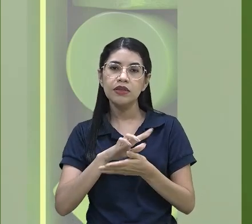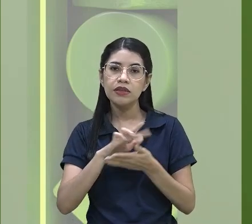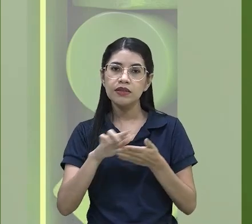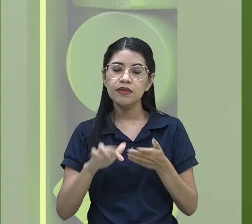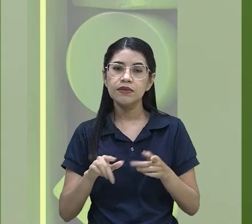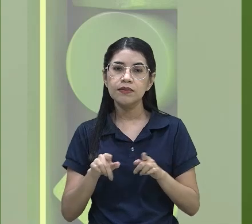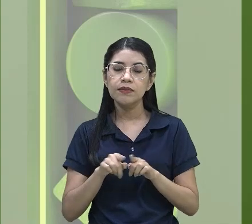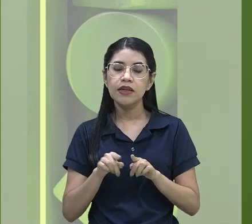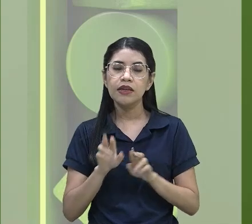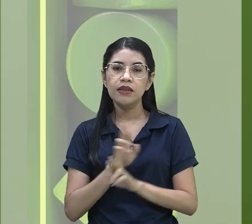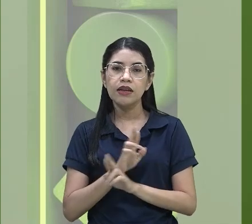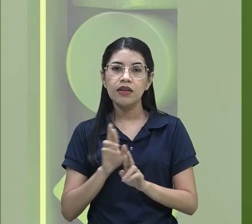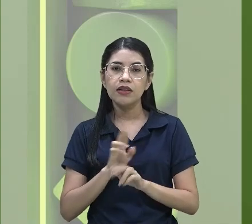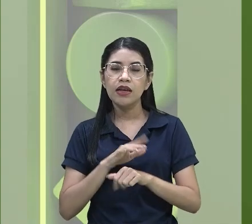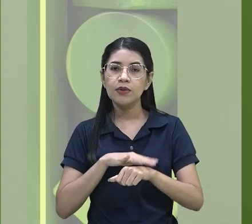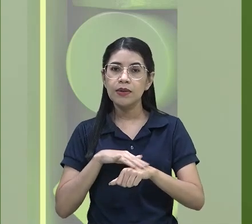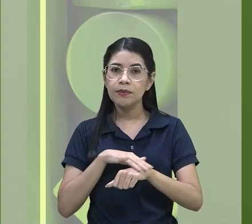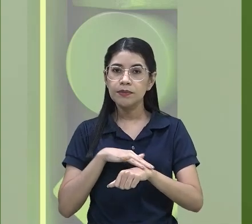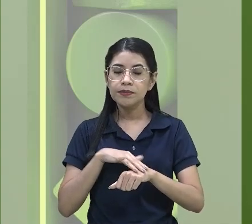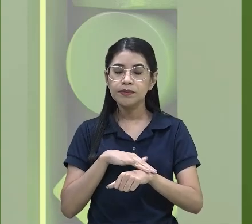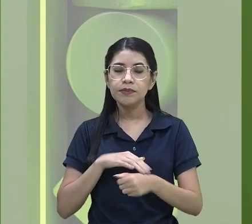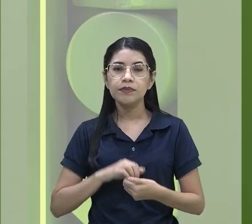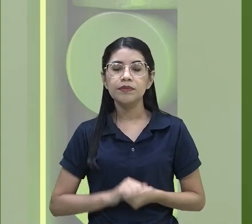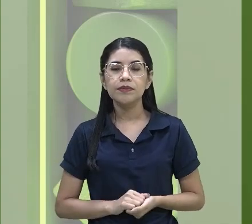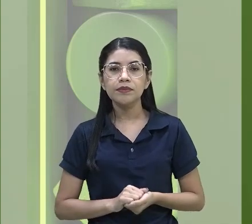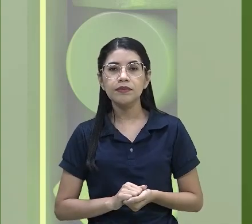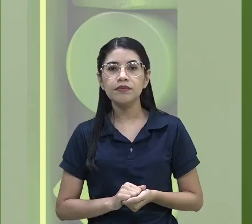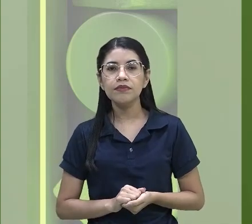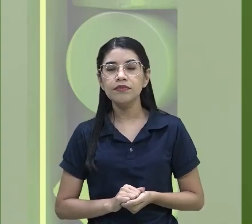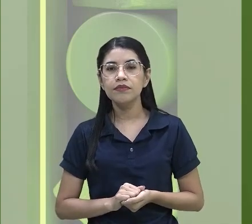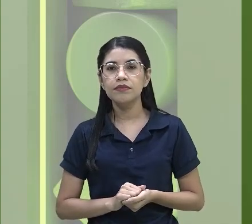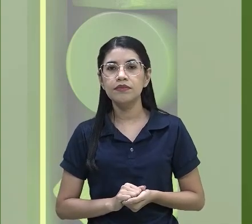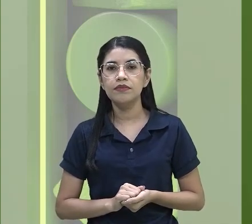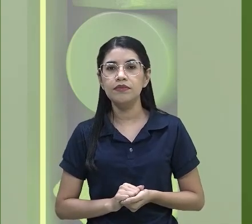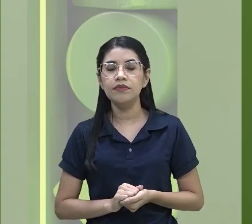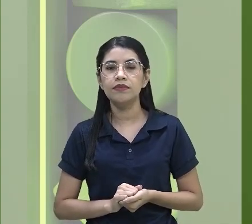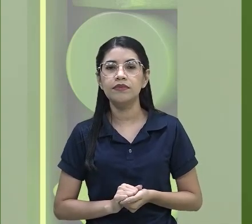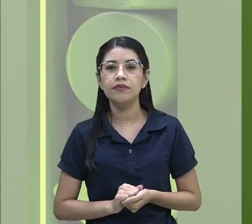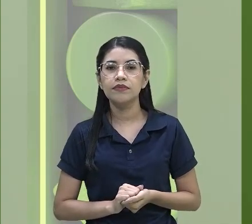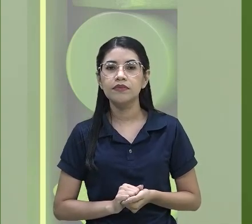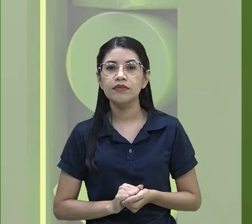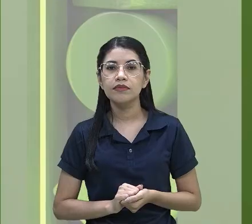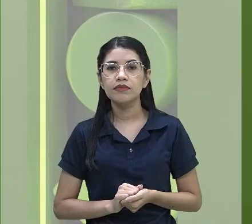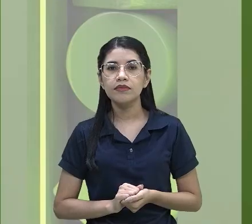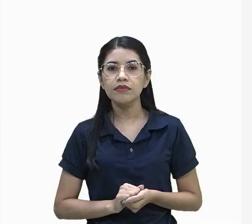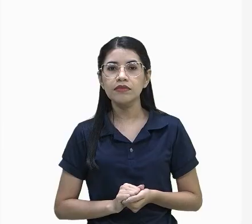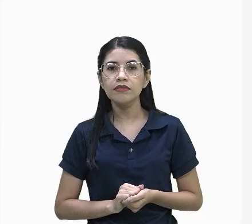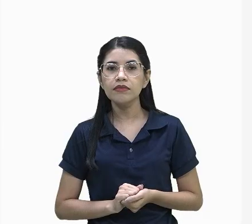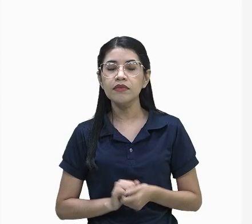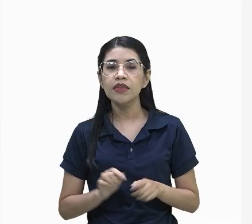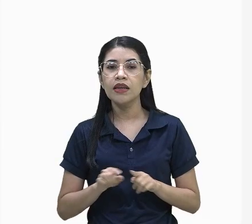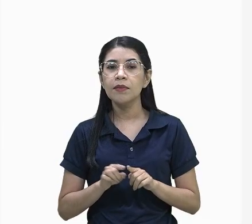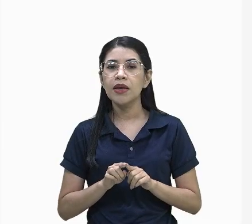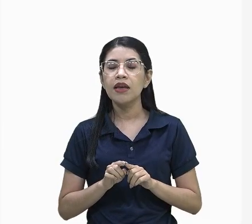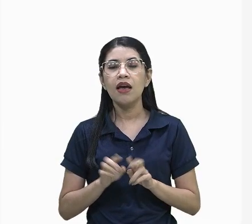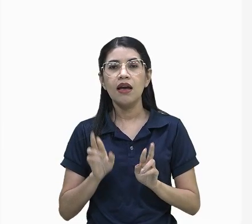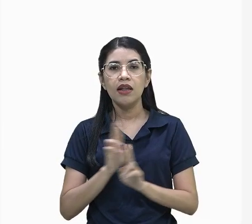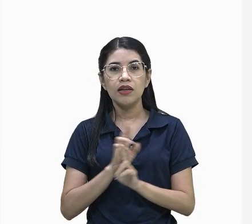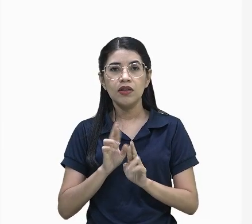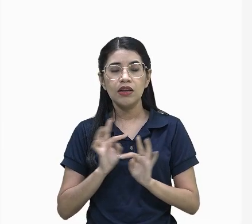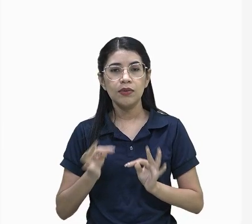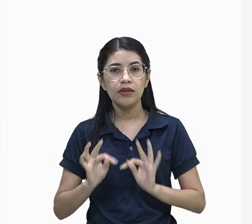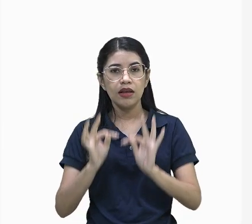síndromes relacionadas ao tecido. Nós temos aí também a interface com a tecnologia, que é uma outra